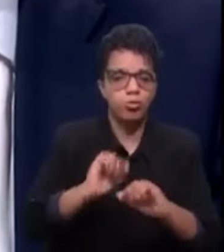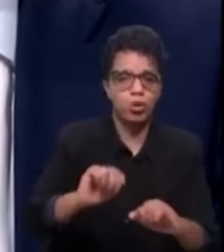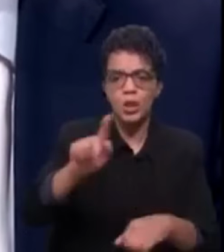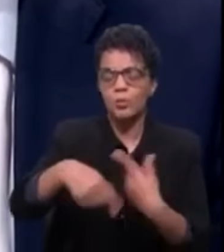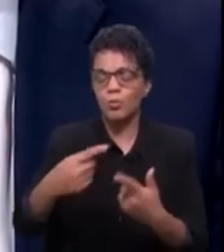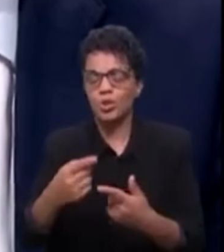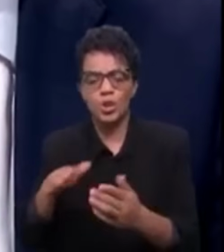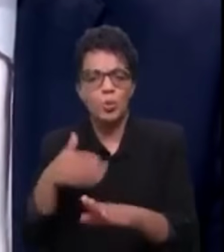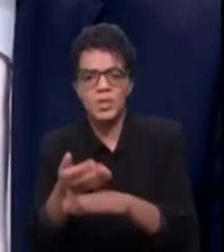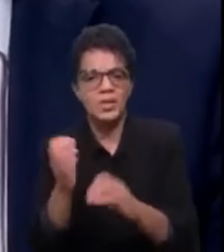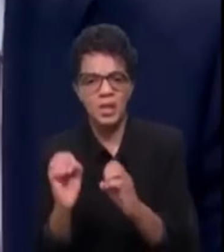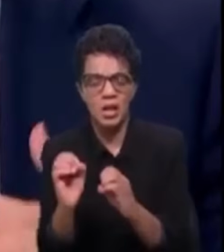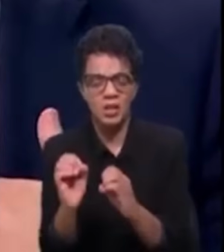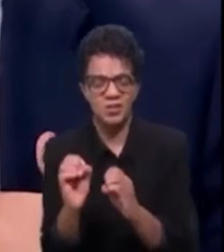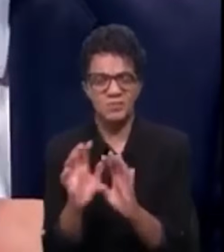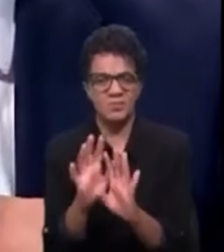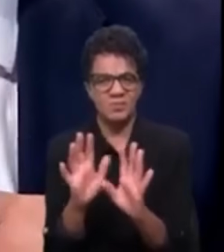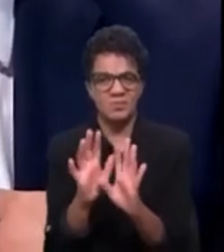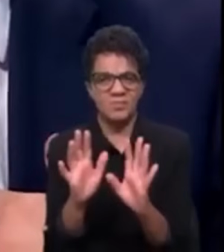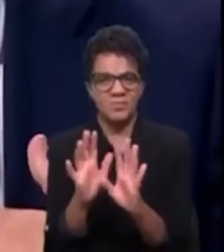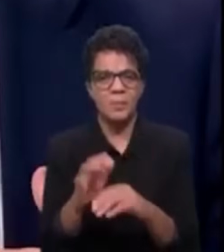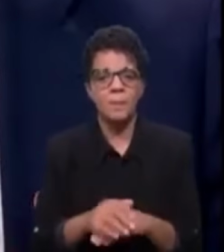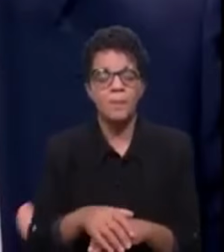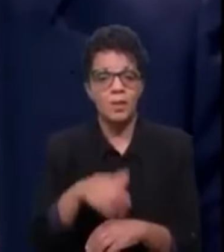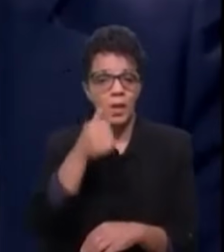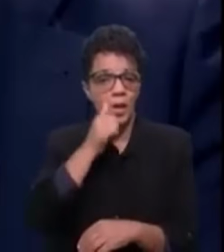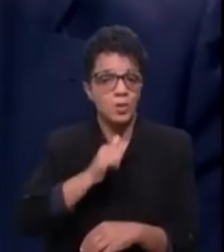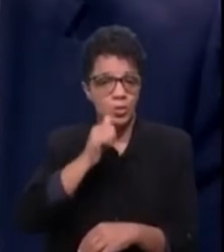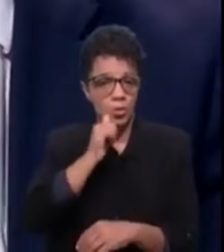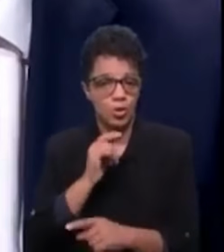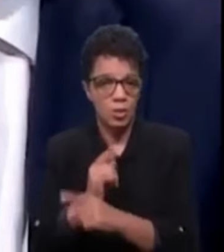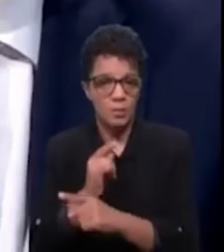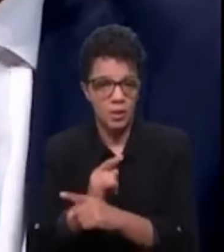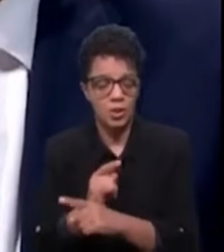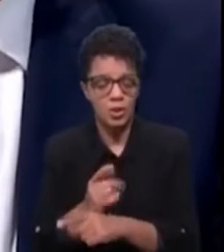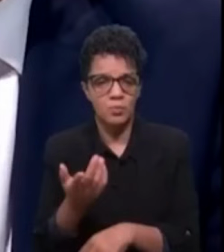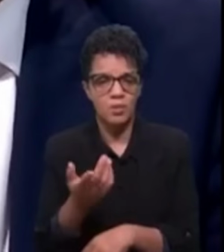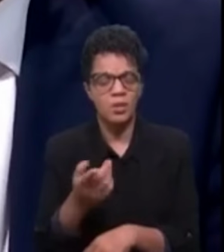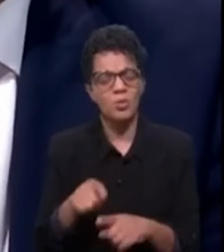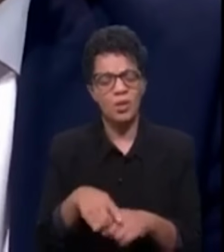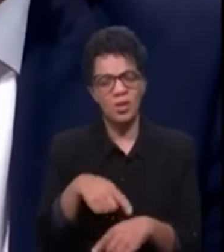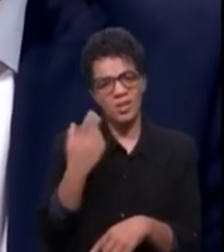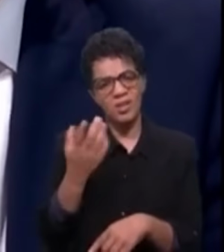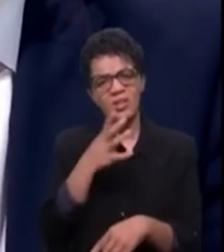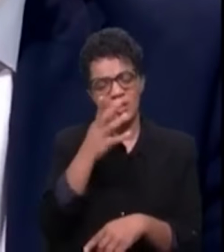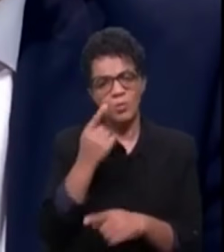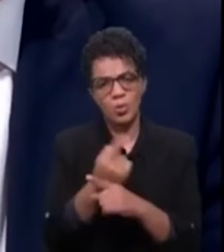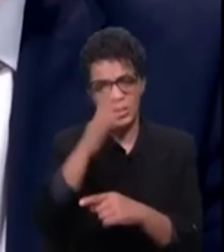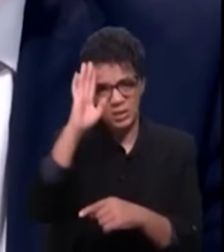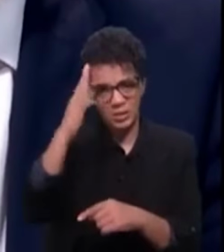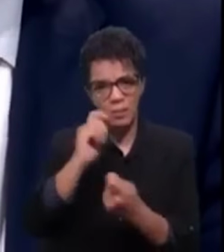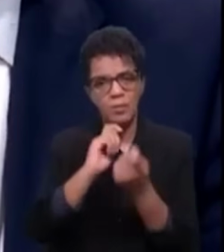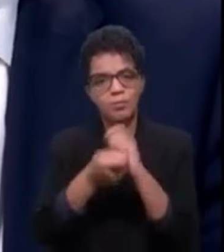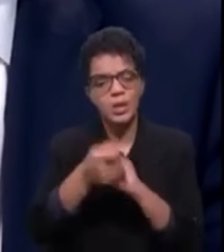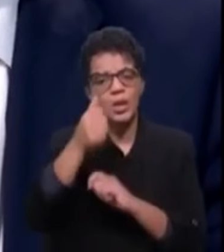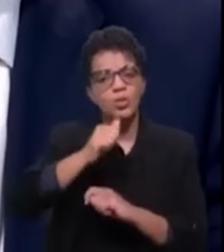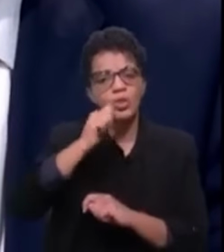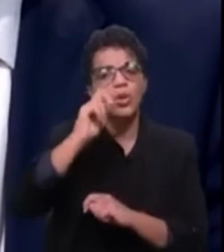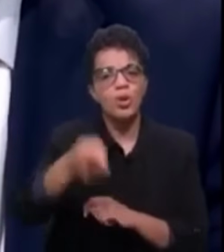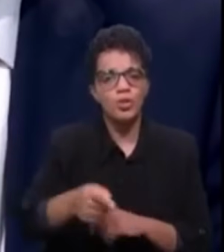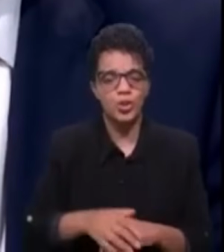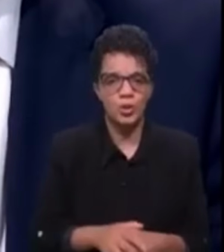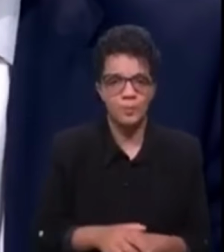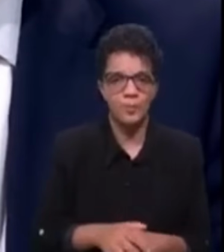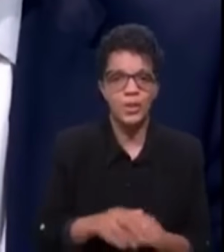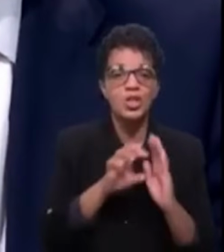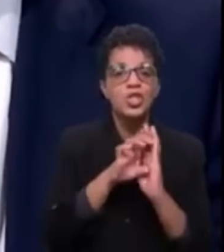dia já não apresenta coisa nenhuma vocês fazem um acordo com mesmo nos aores nos aores que foram aqui invocados eu quero dizer uma coisa O que é que Mou nos Açores Mou nos Açores